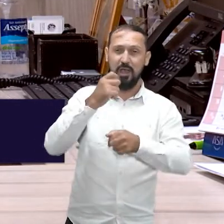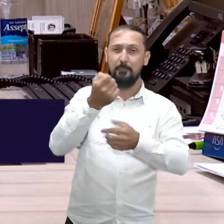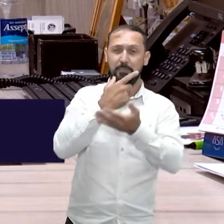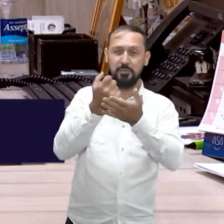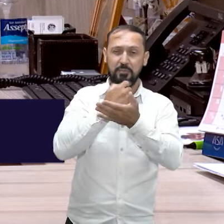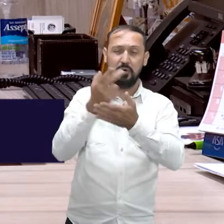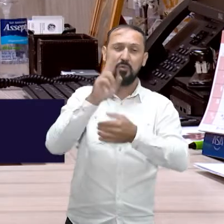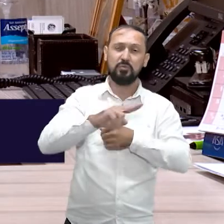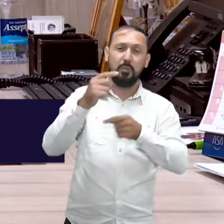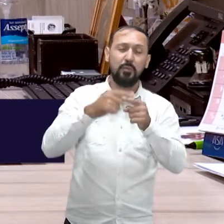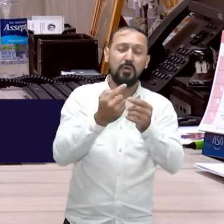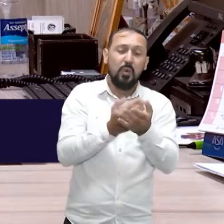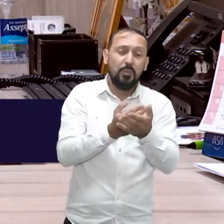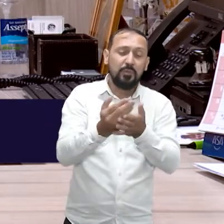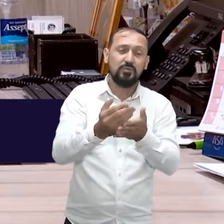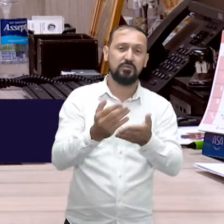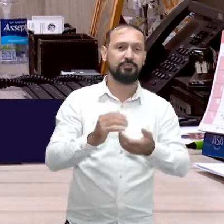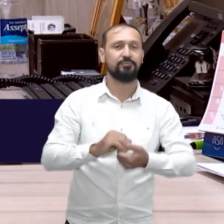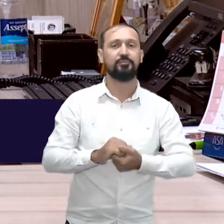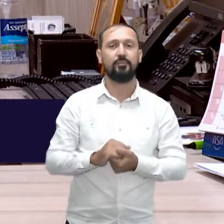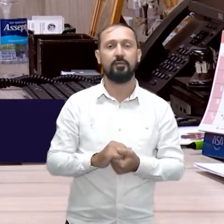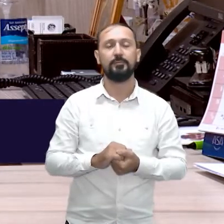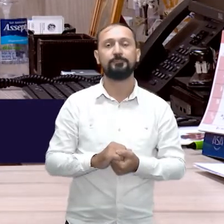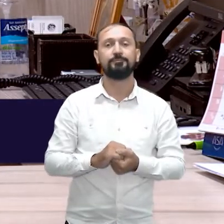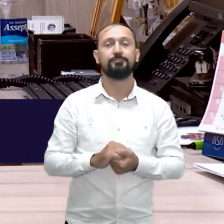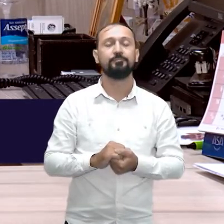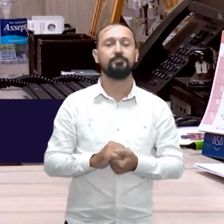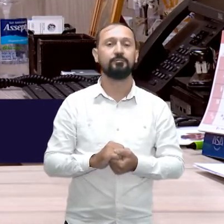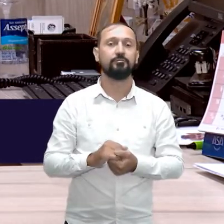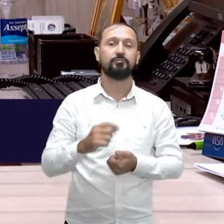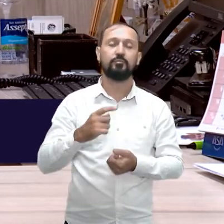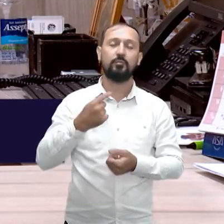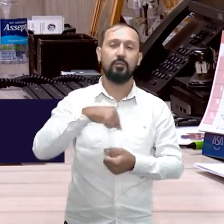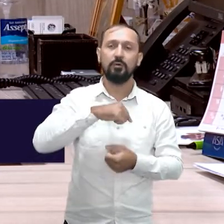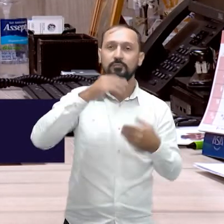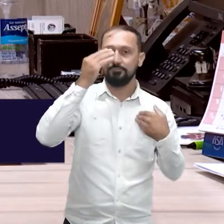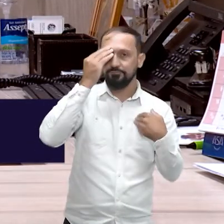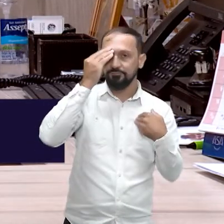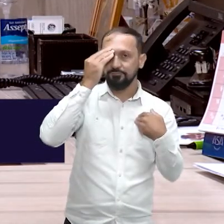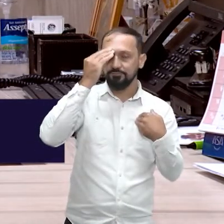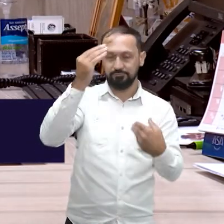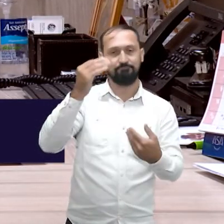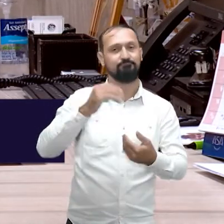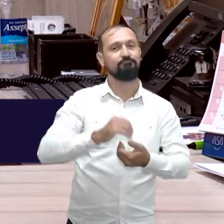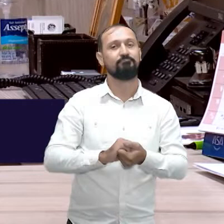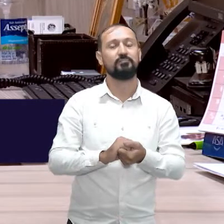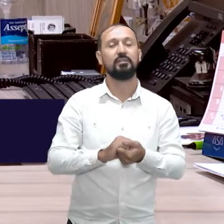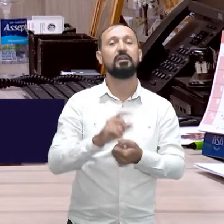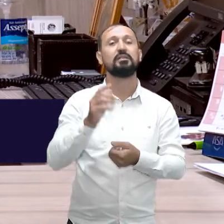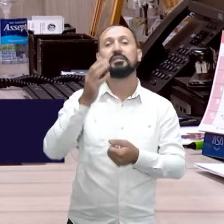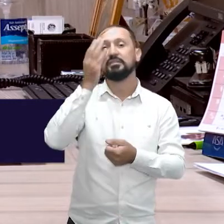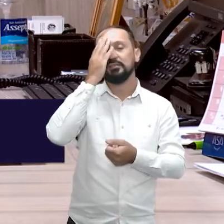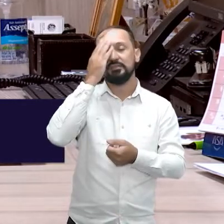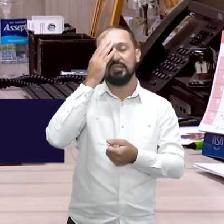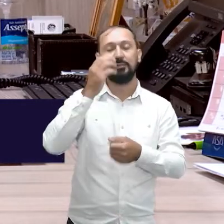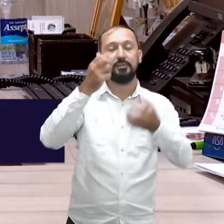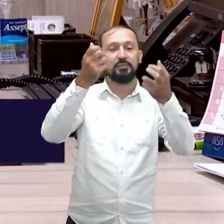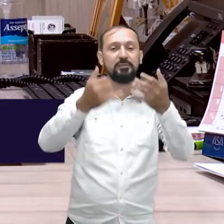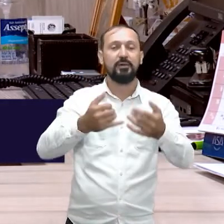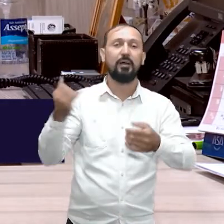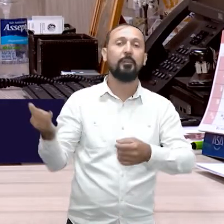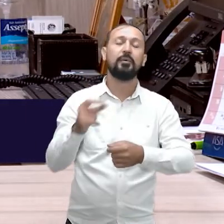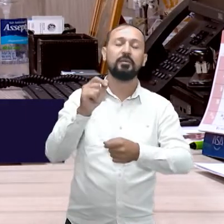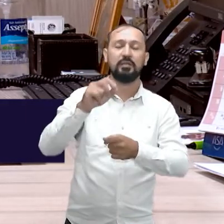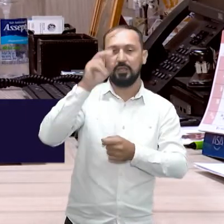quimioterapia é necessário, porque foi diagnosticado no começo, quando ele ainda era pequenininho. Então, a nossa gratidão,